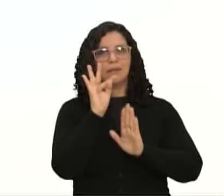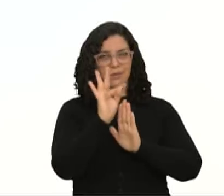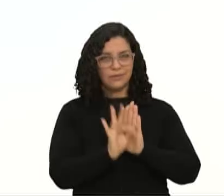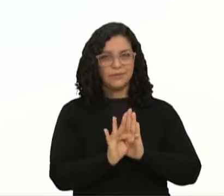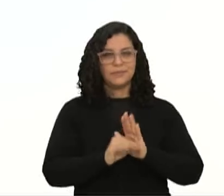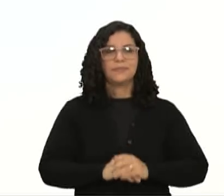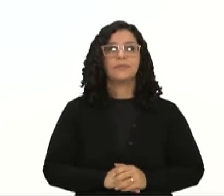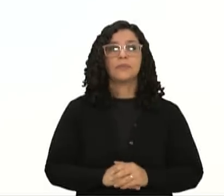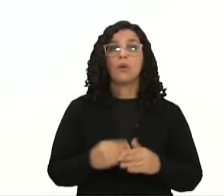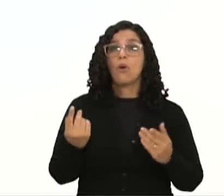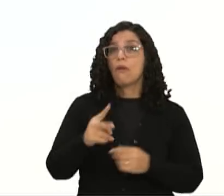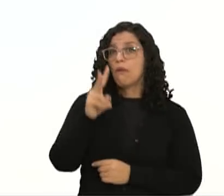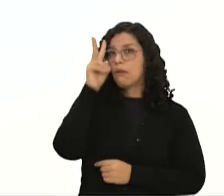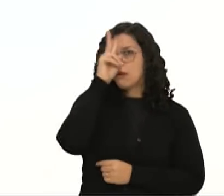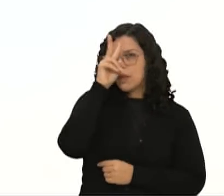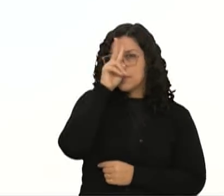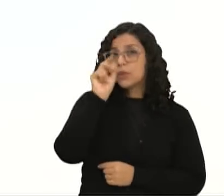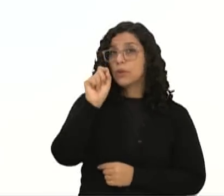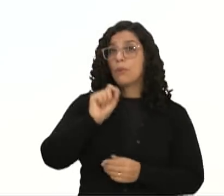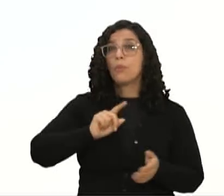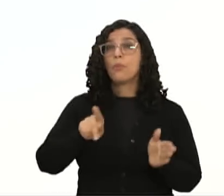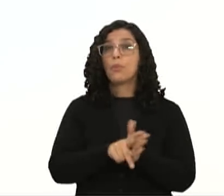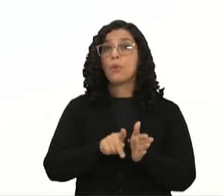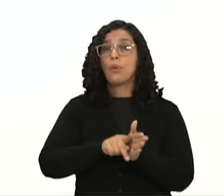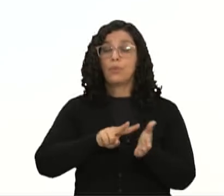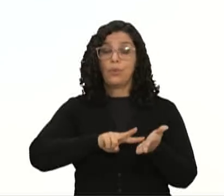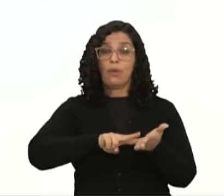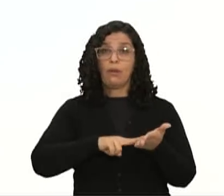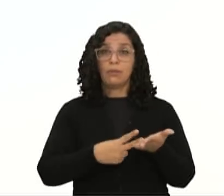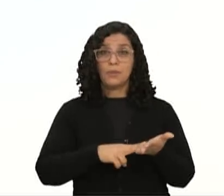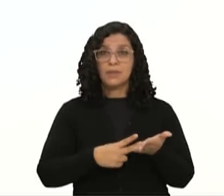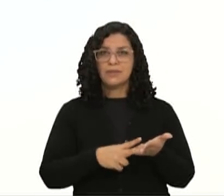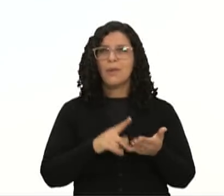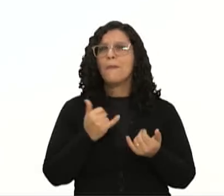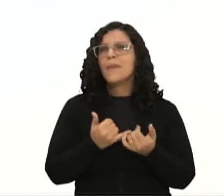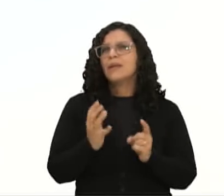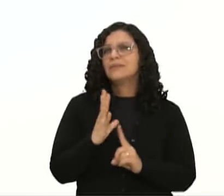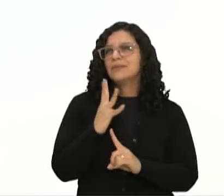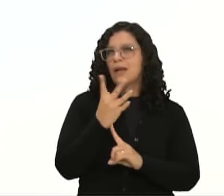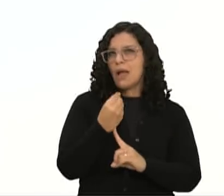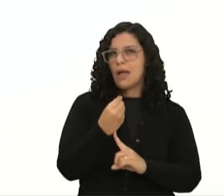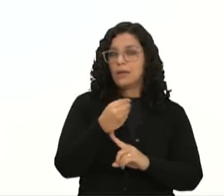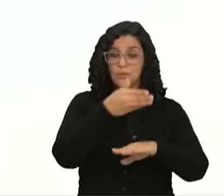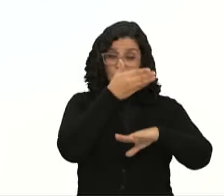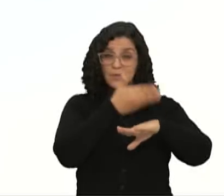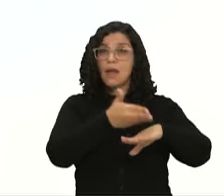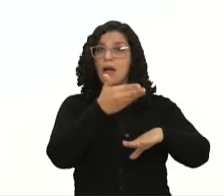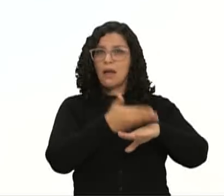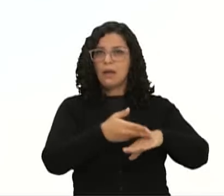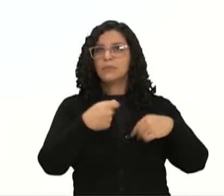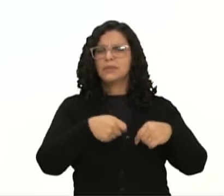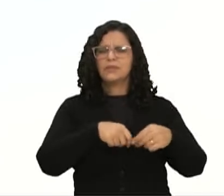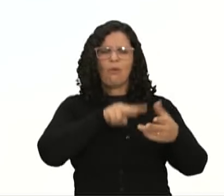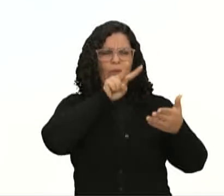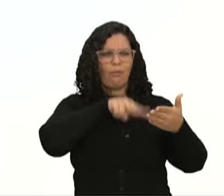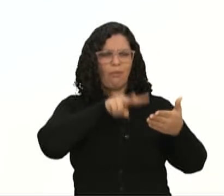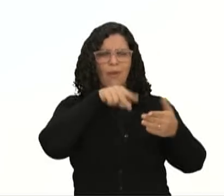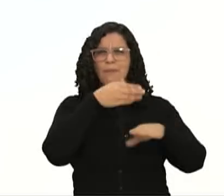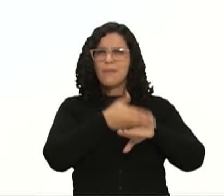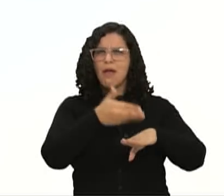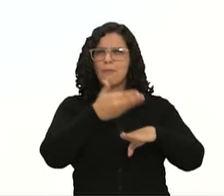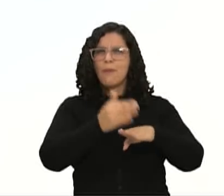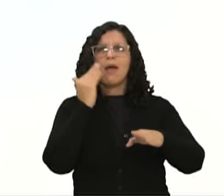essas tirinhas. Lembrando, gente, que interpretação é uma arte. Você tem que praticar. Quanto mais você pratica